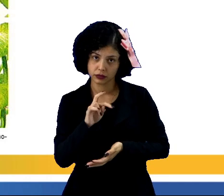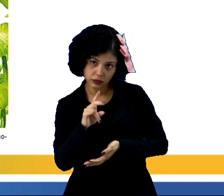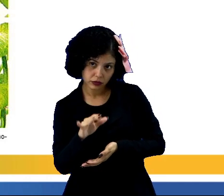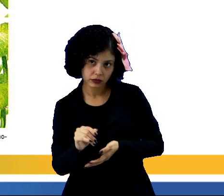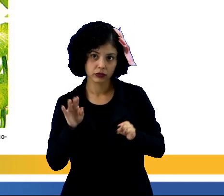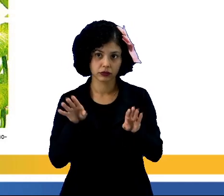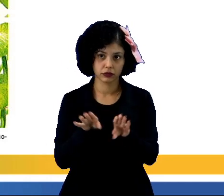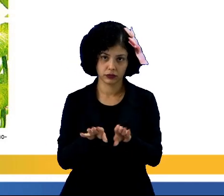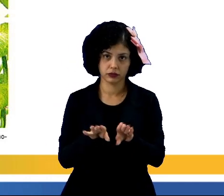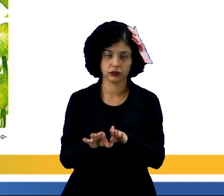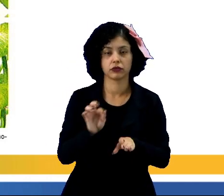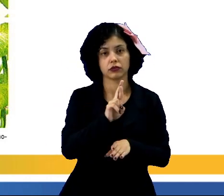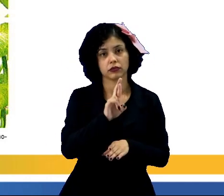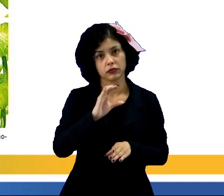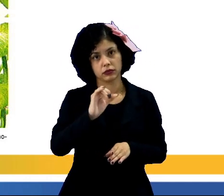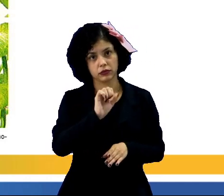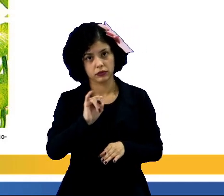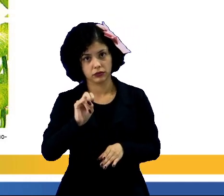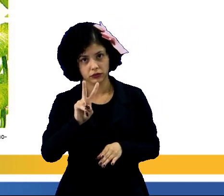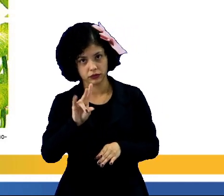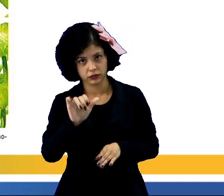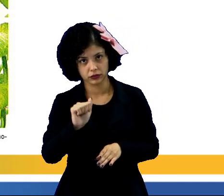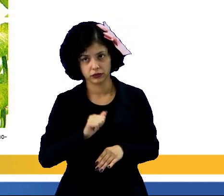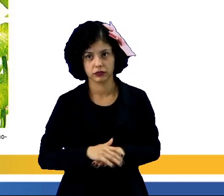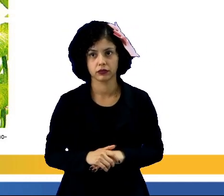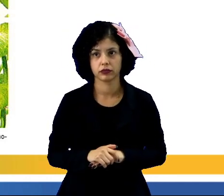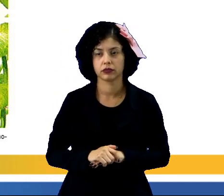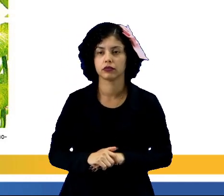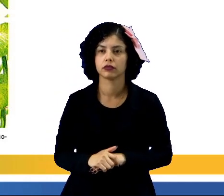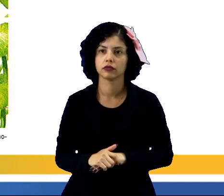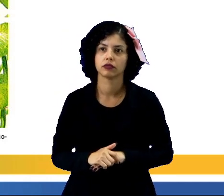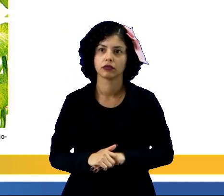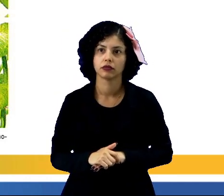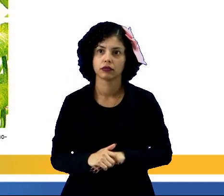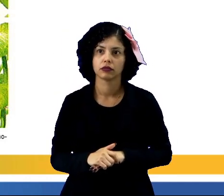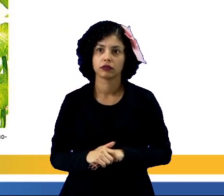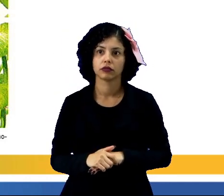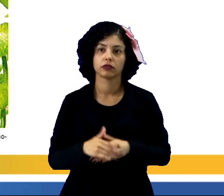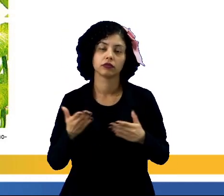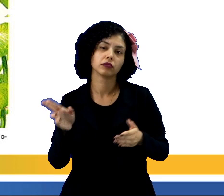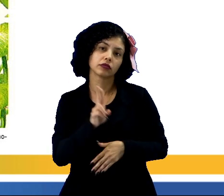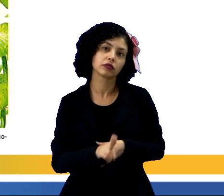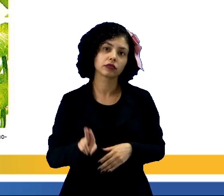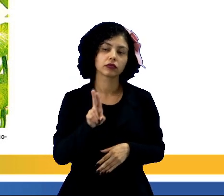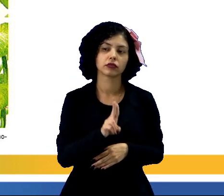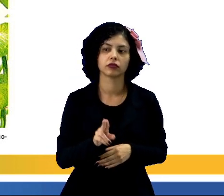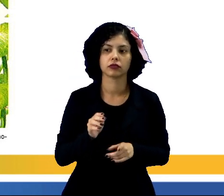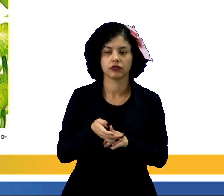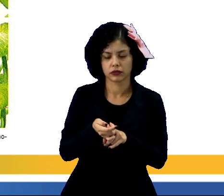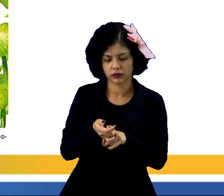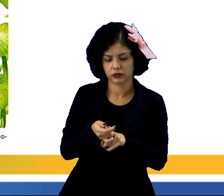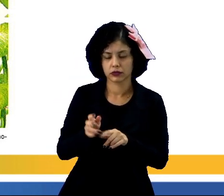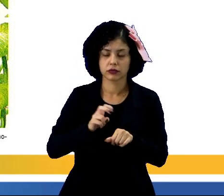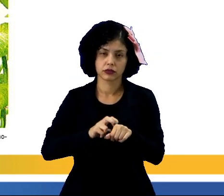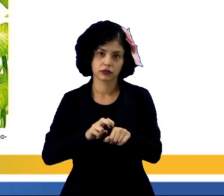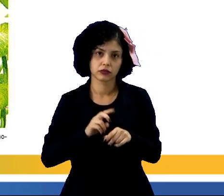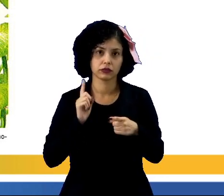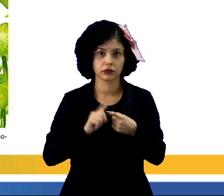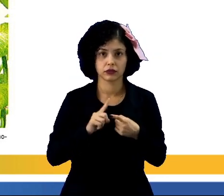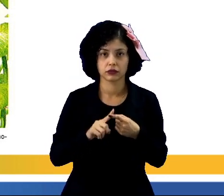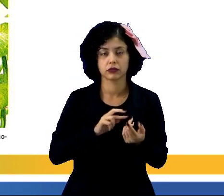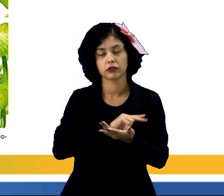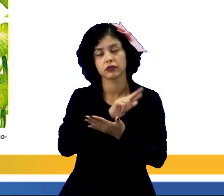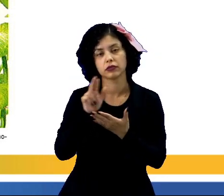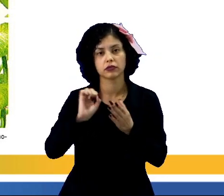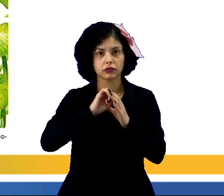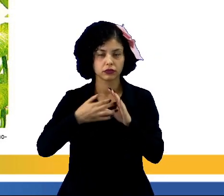dominantes e as características que são chamadas de recessivas. E aí ele utilizou as ervilhas porque tinham